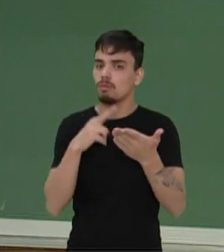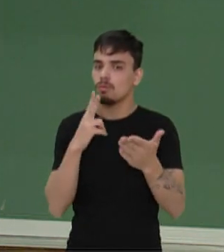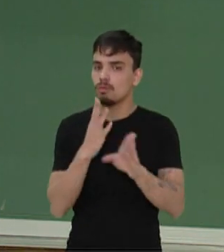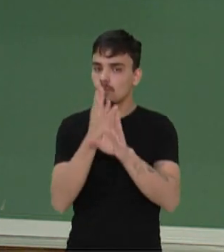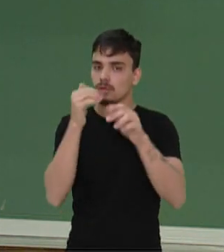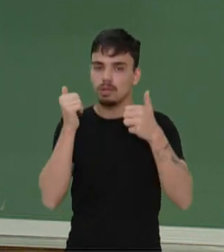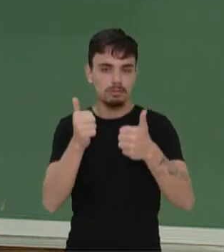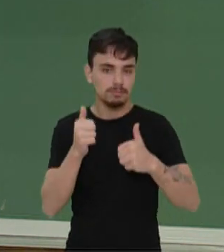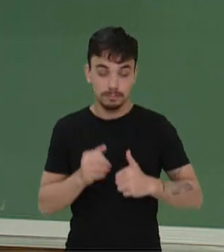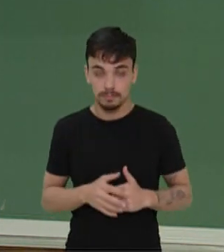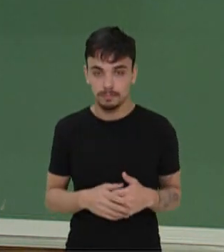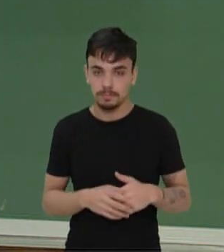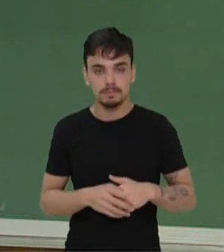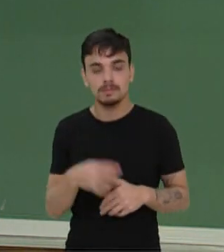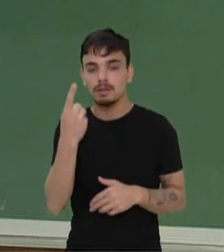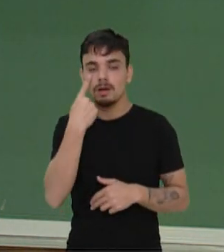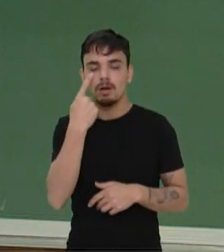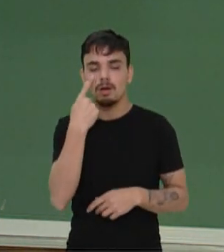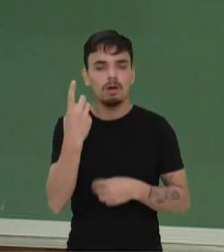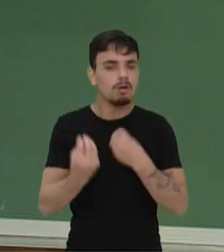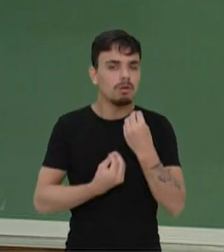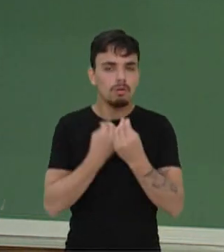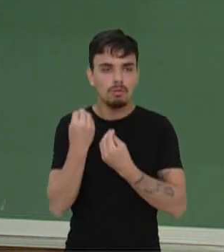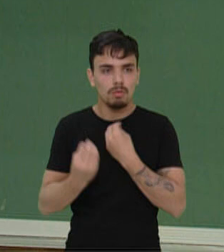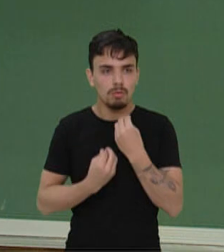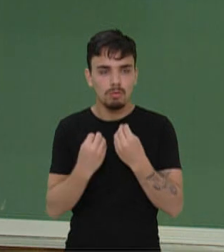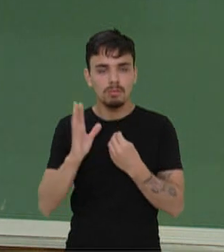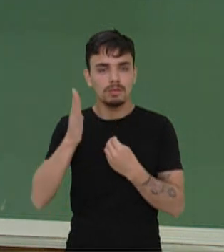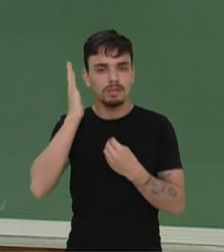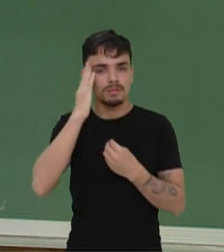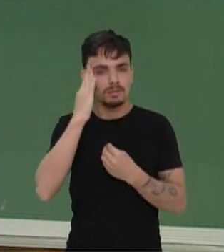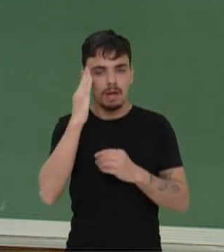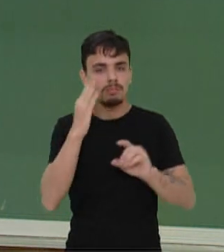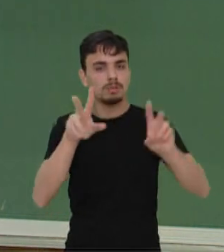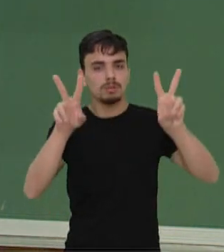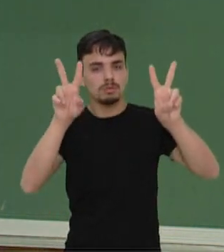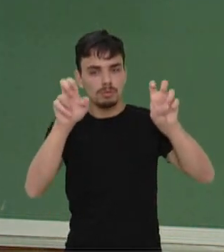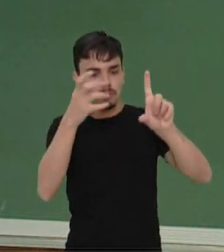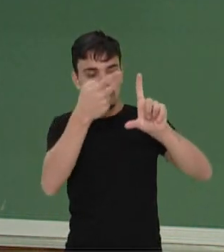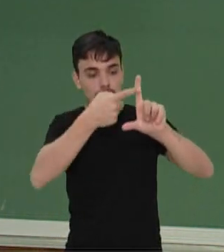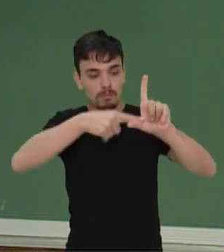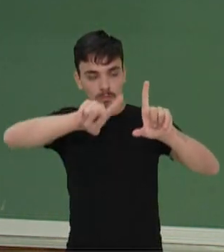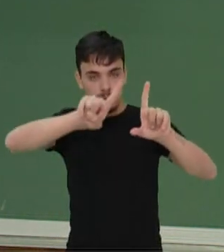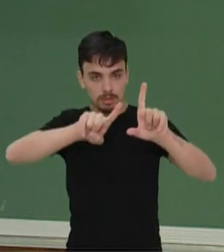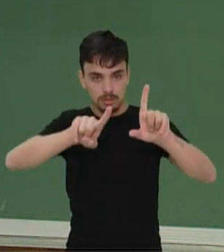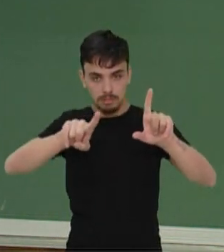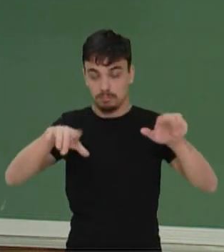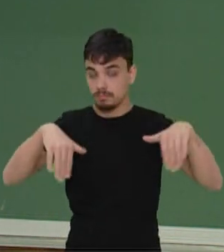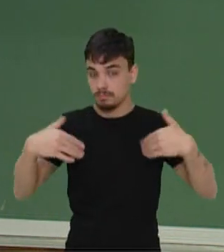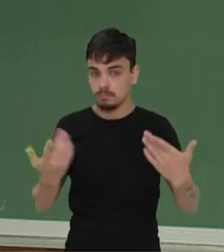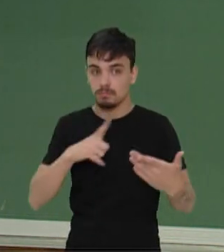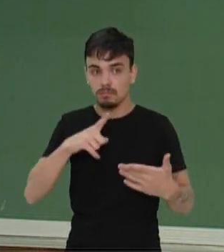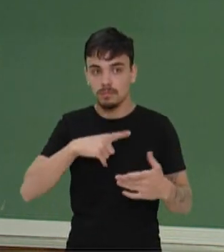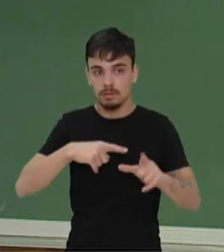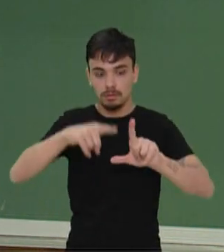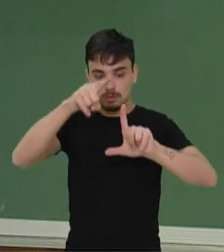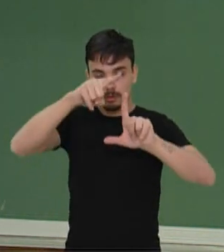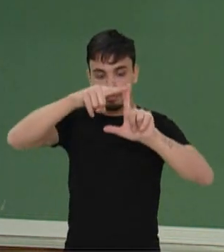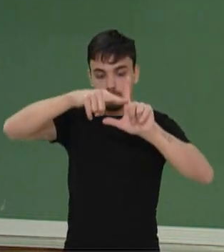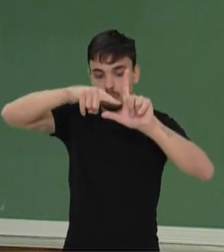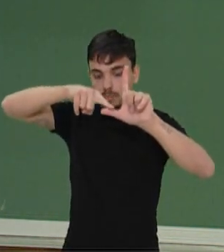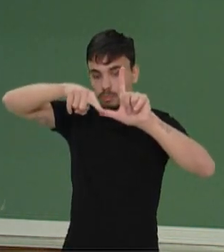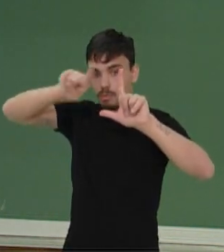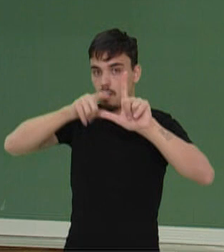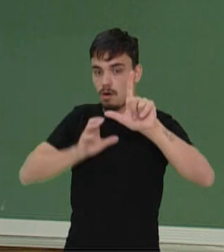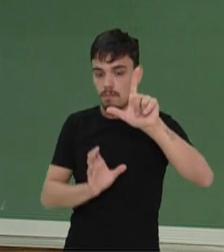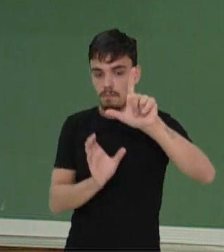Beleza. Veja só, Então, o que a gente sabe sobre o vértice até então? Aqui nós temos uma parábola com a concavidade